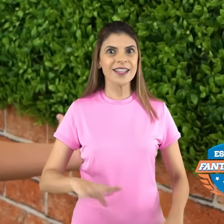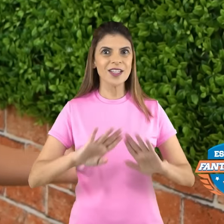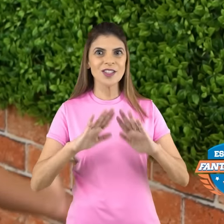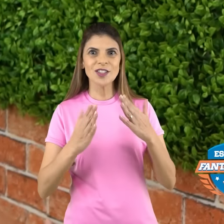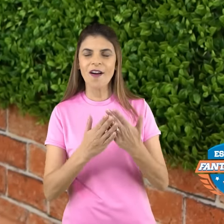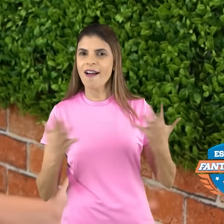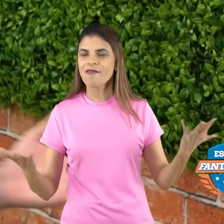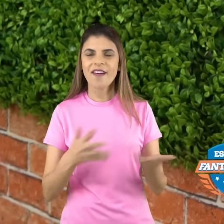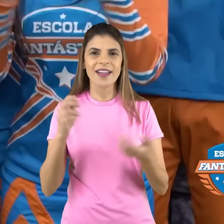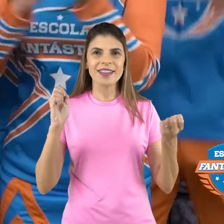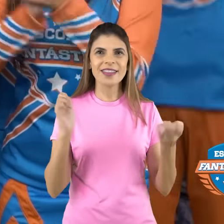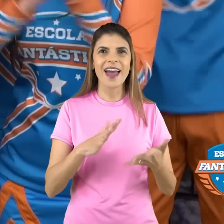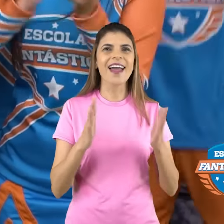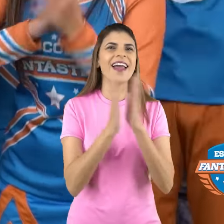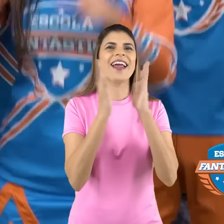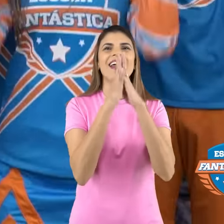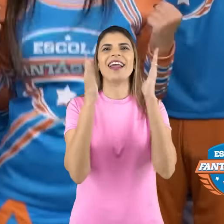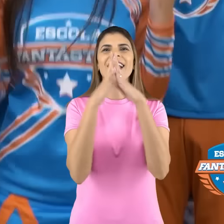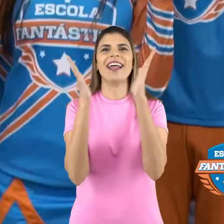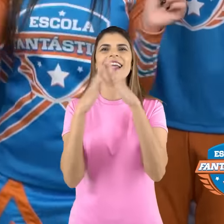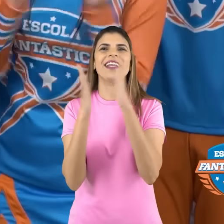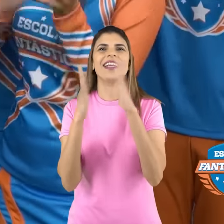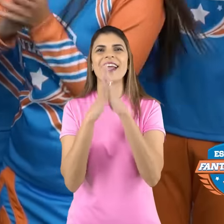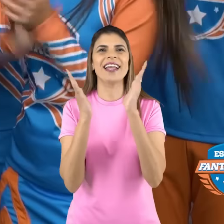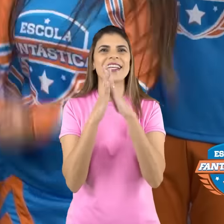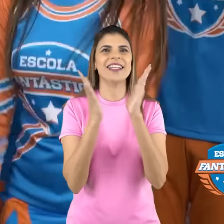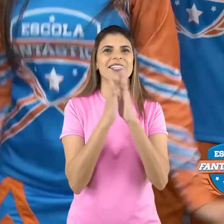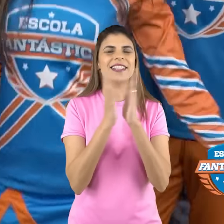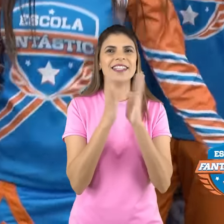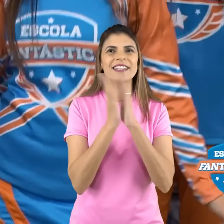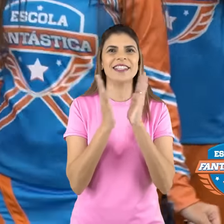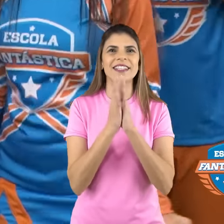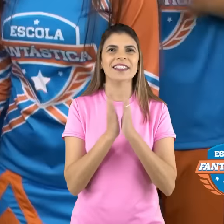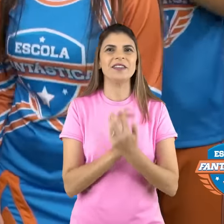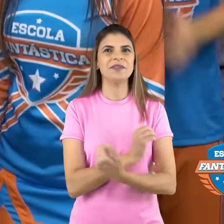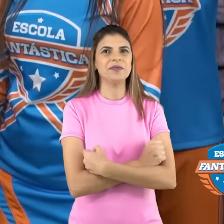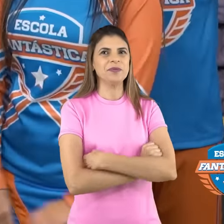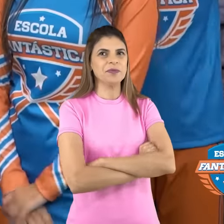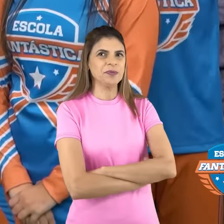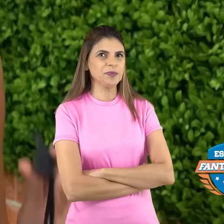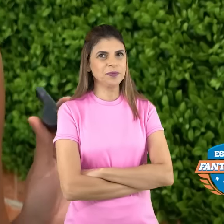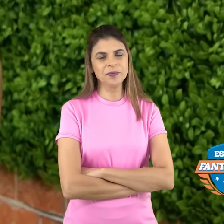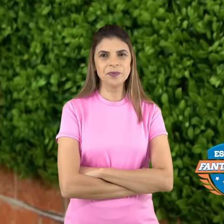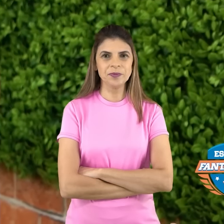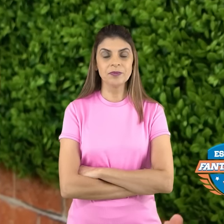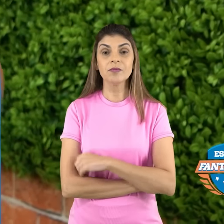Fantástica! Yeah!